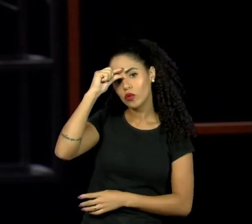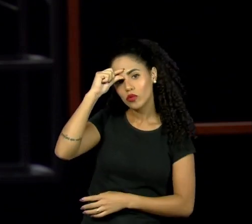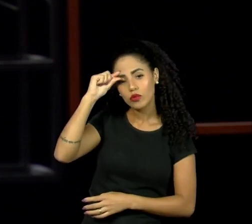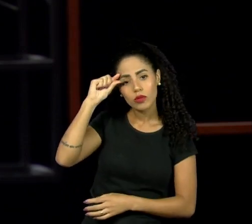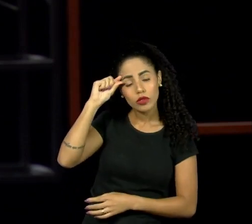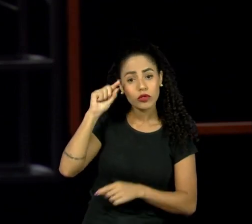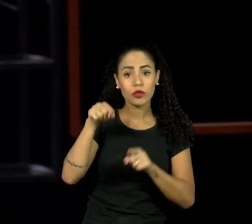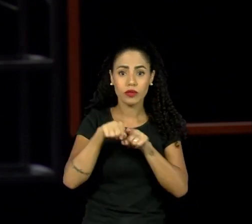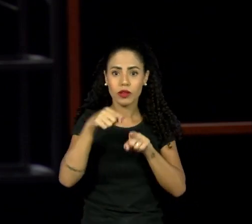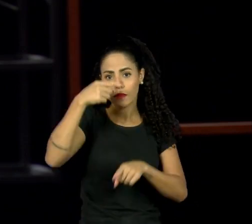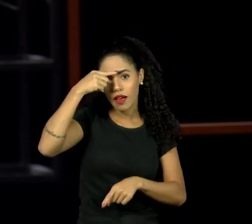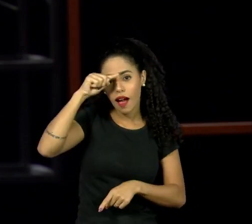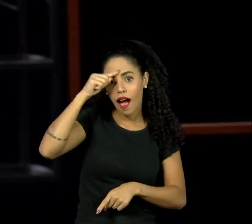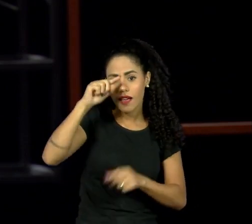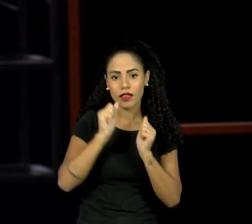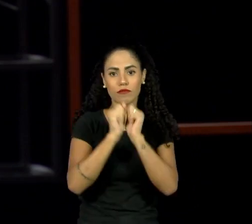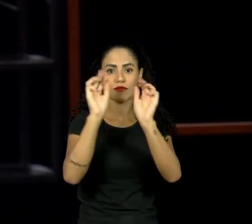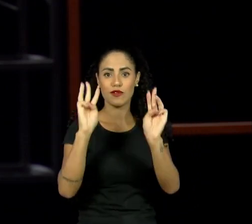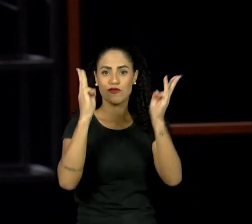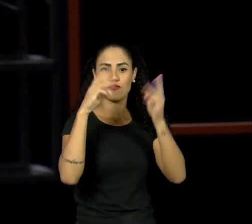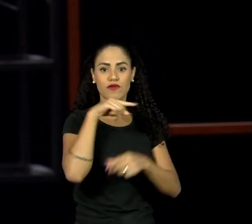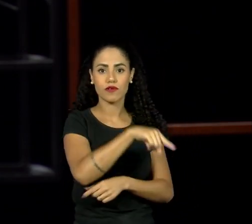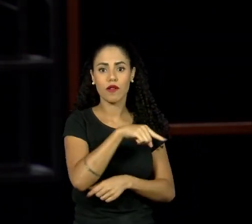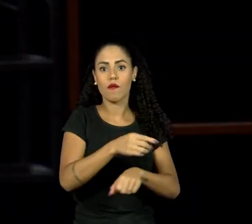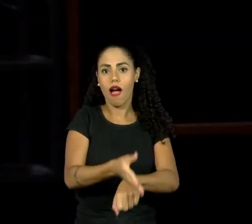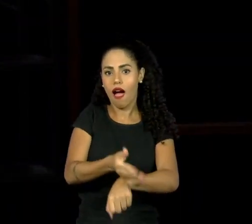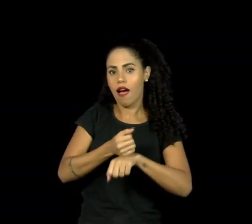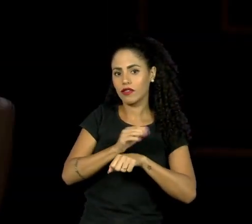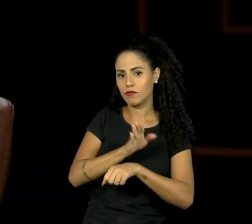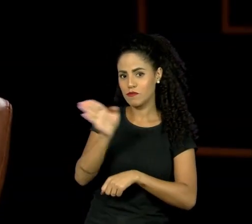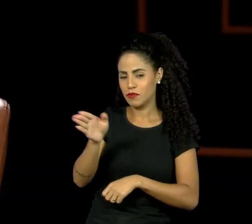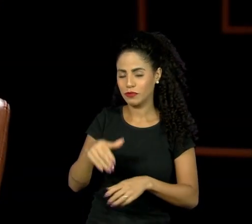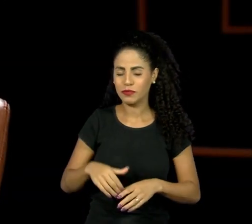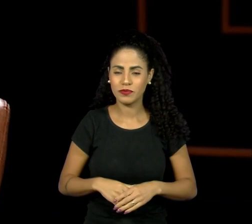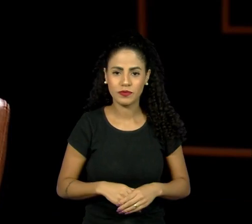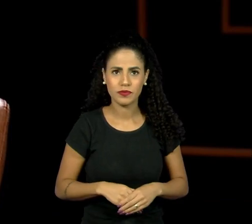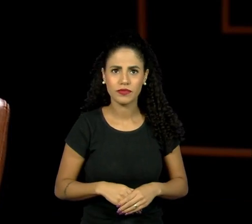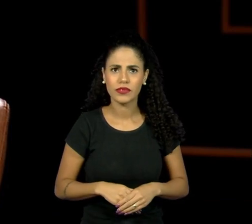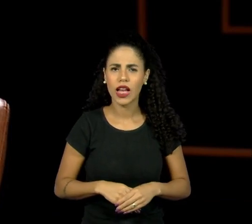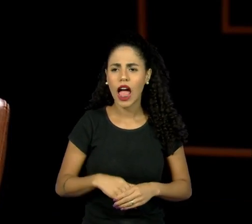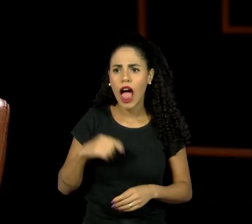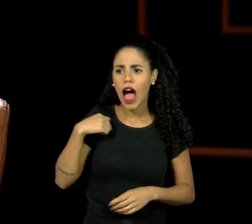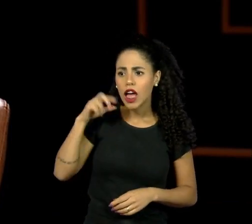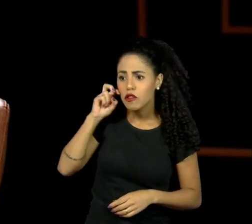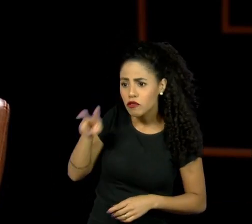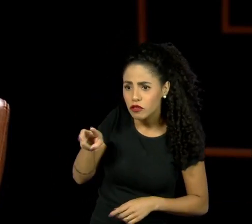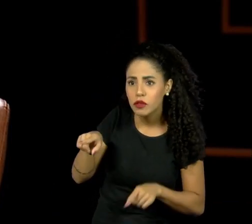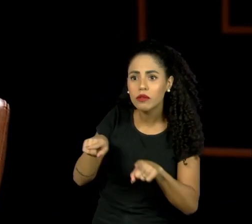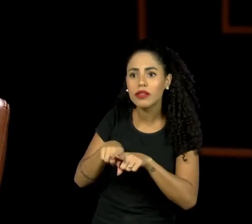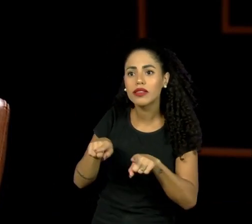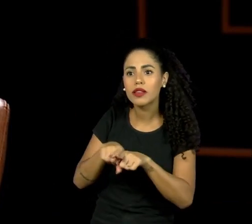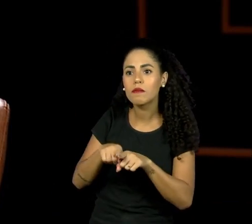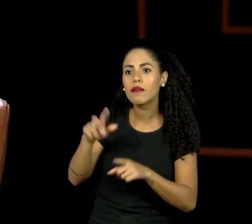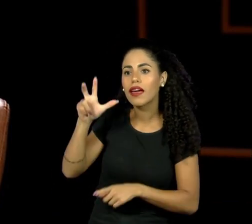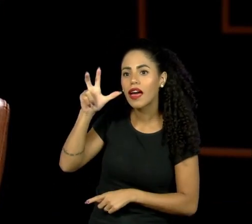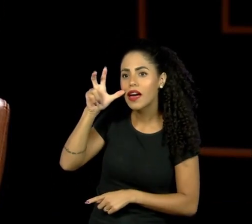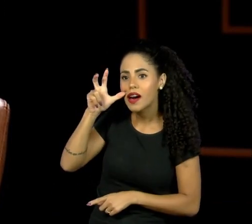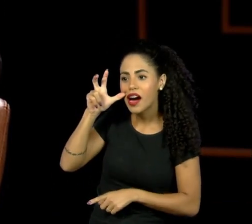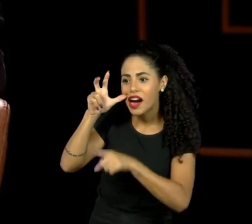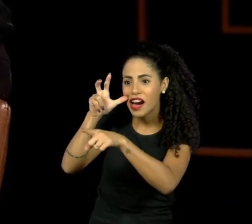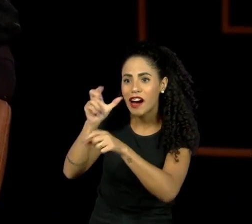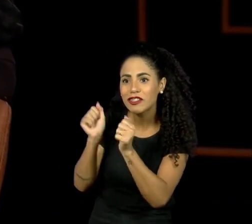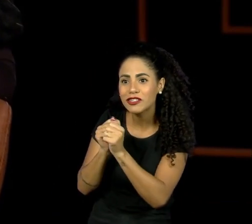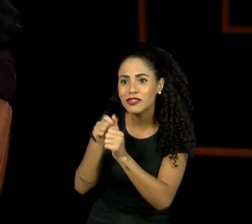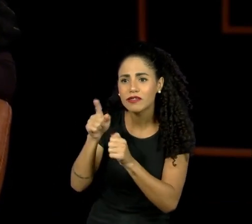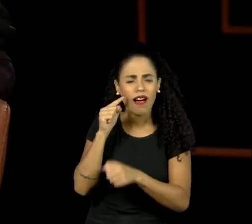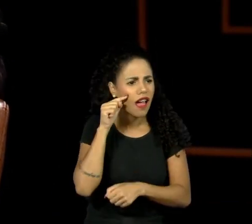no Brasil, antes deles partirem para o exílio. E eu já vi a Gal aqui, que delícia, um dia eu contei para ela. E